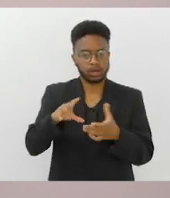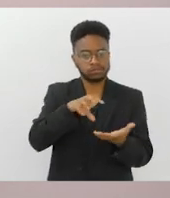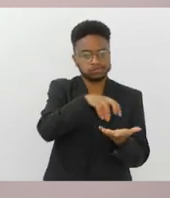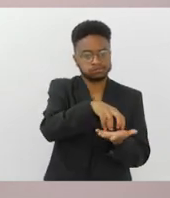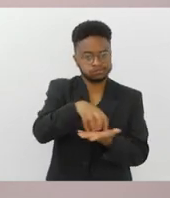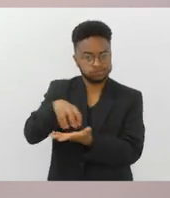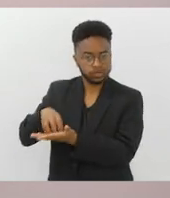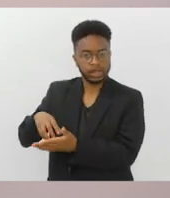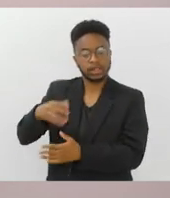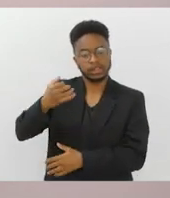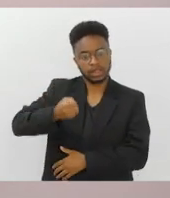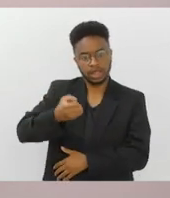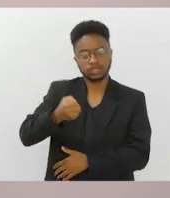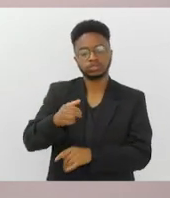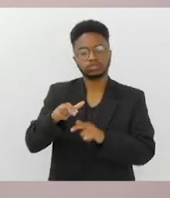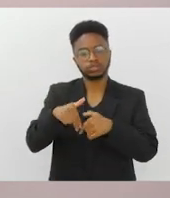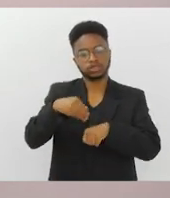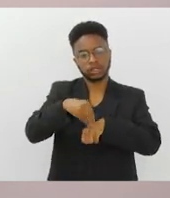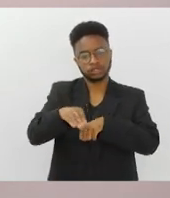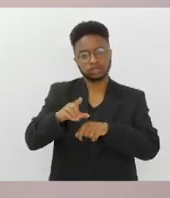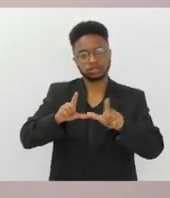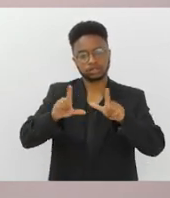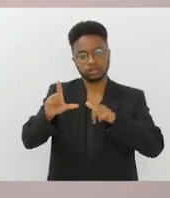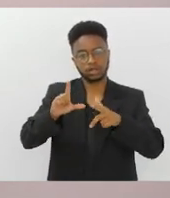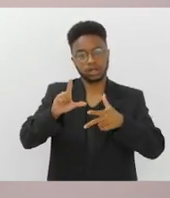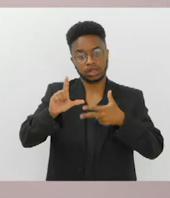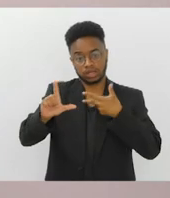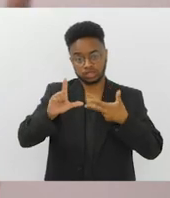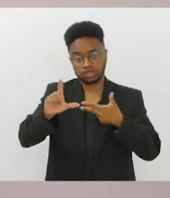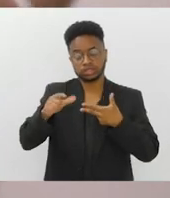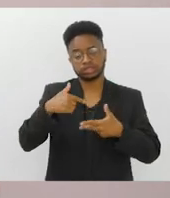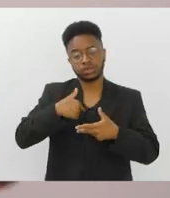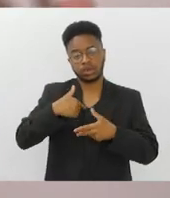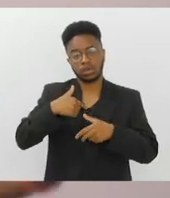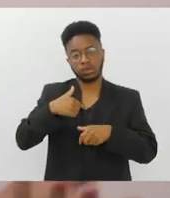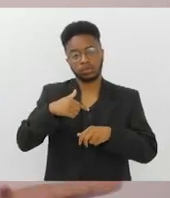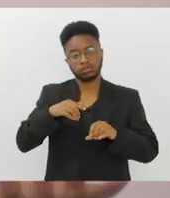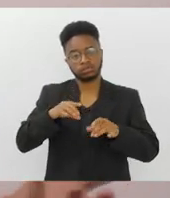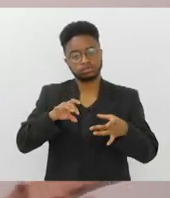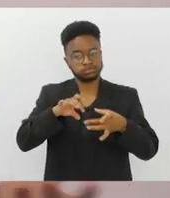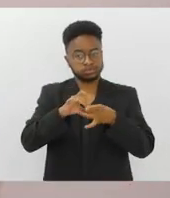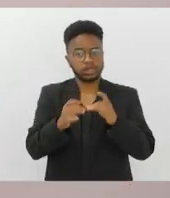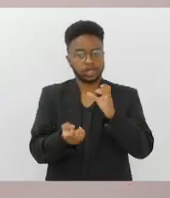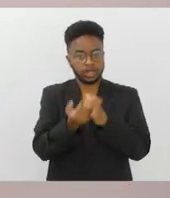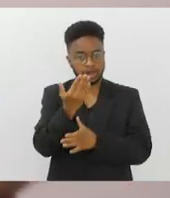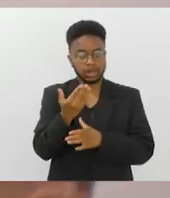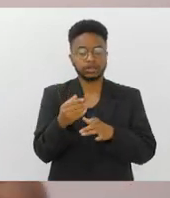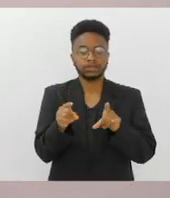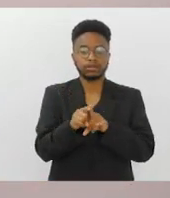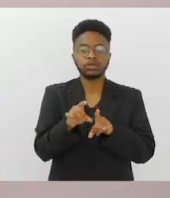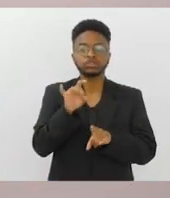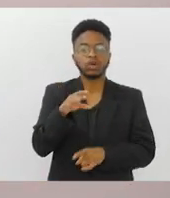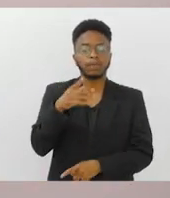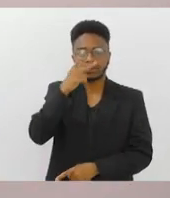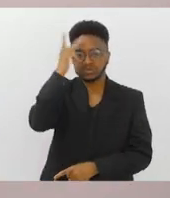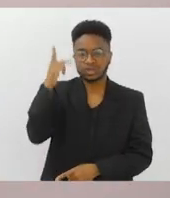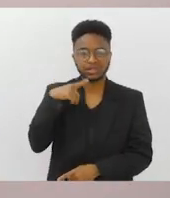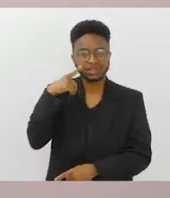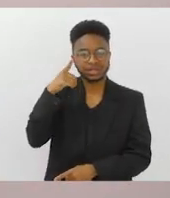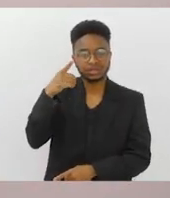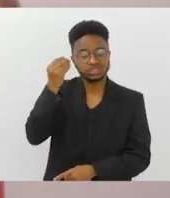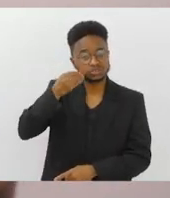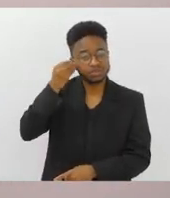conta de uma indicação legislativa que foi feita pelo meu mandato, nessa observação que apenas quem vive, quem passa, sabe. Pô, você chegou cansada num